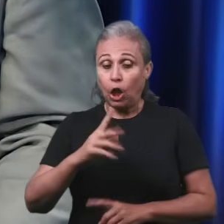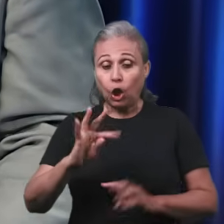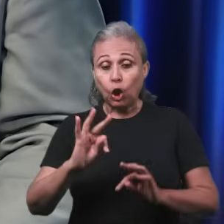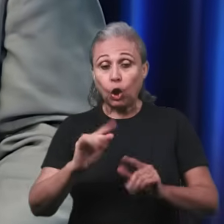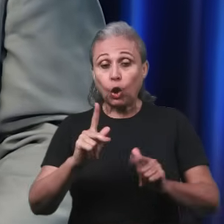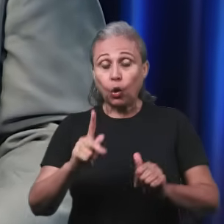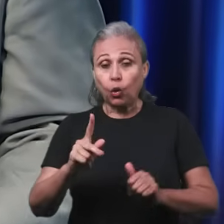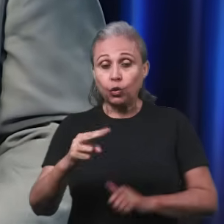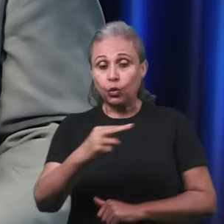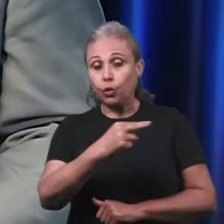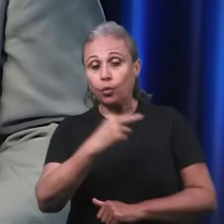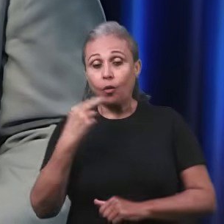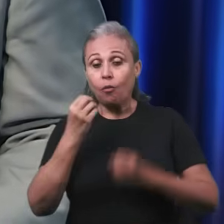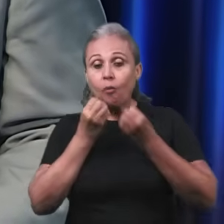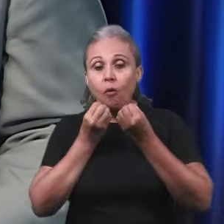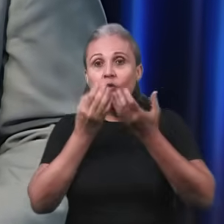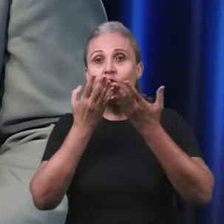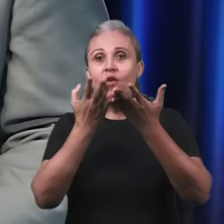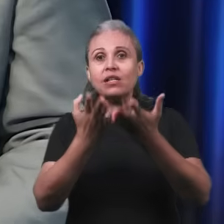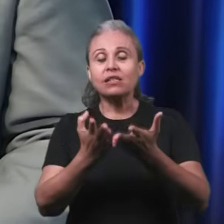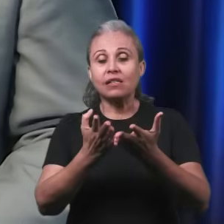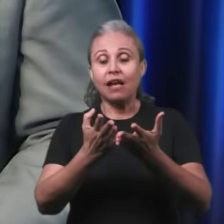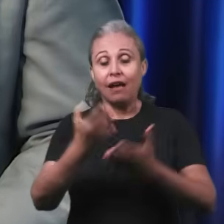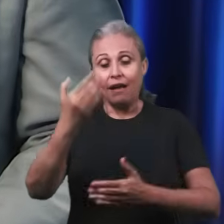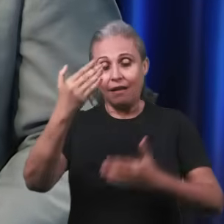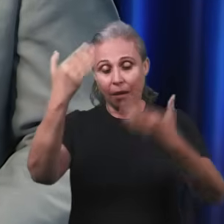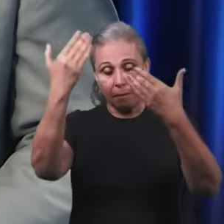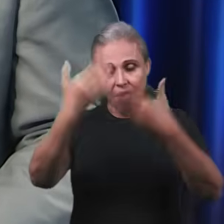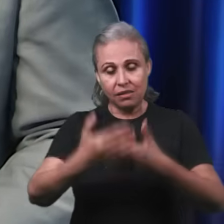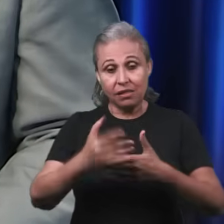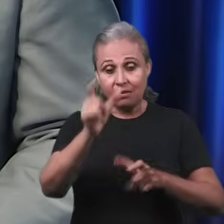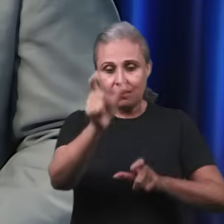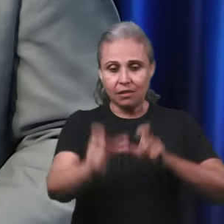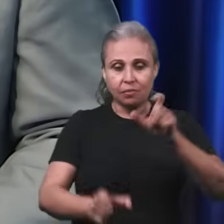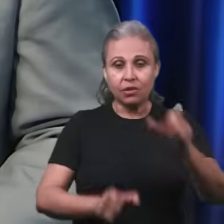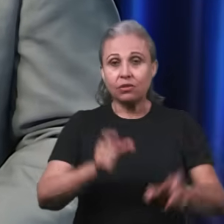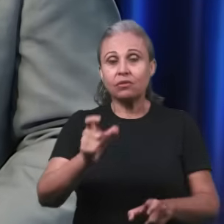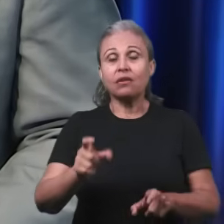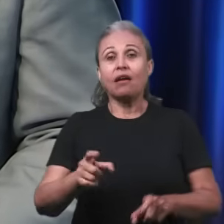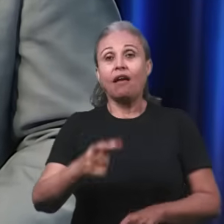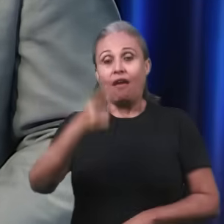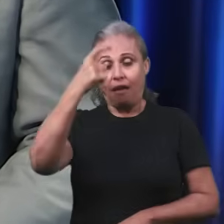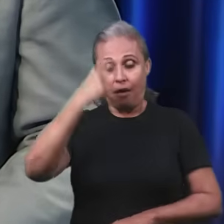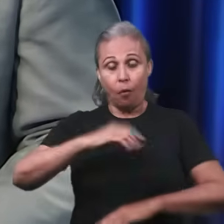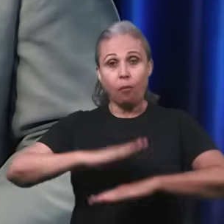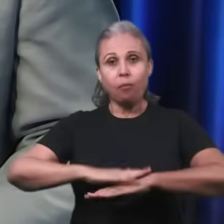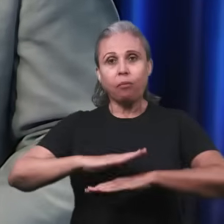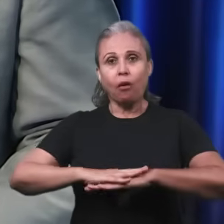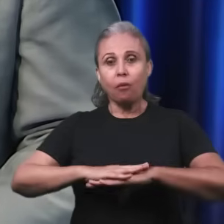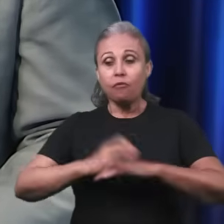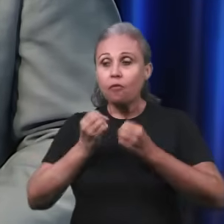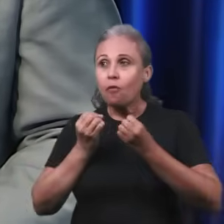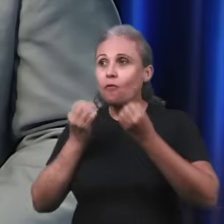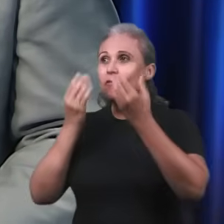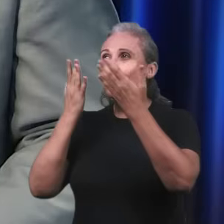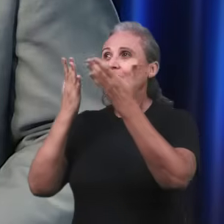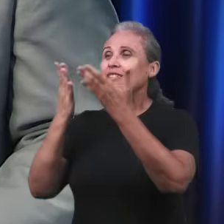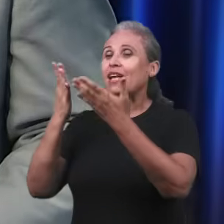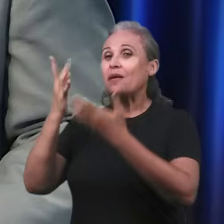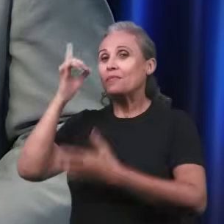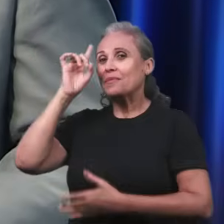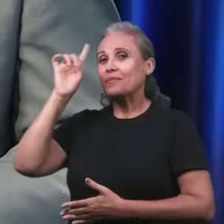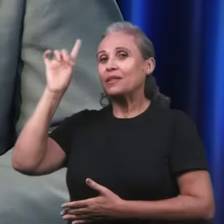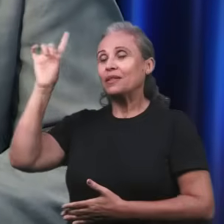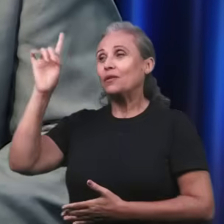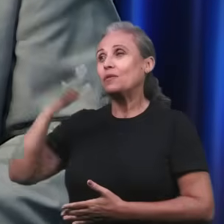nome diante dos homens, eu também confessarei o seu nome diante do meu Pai e dos